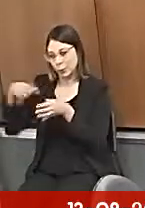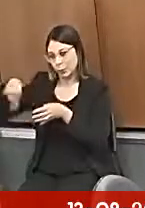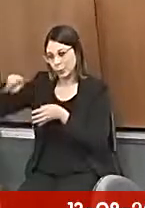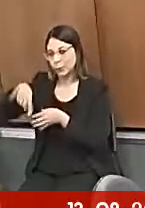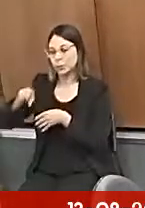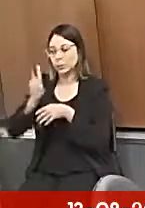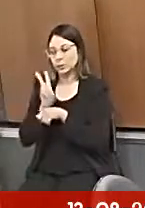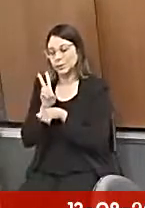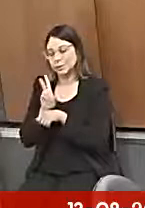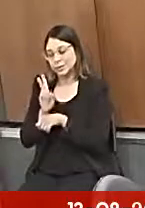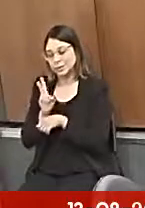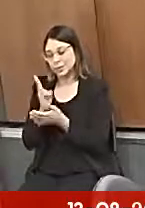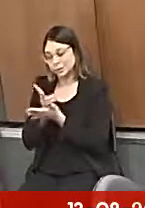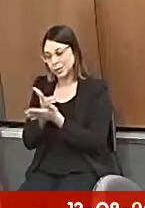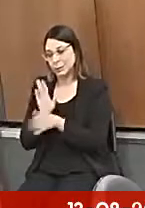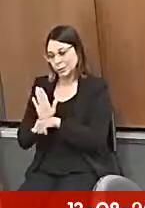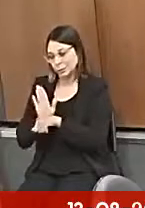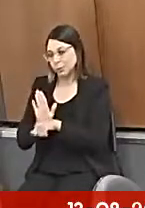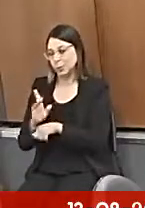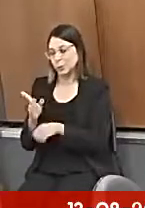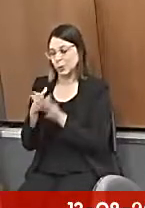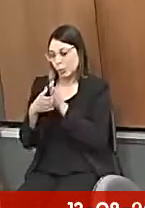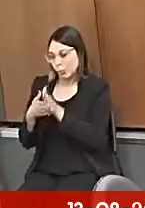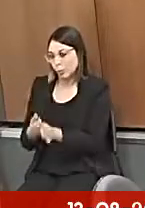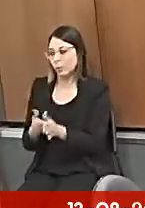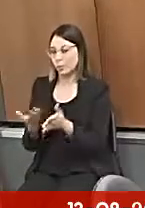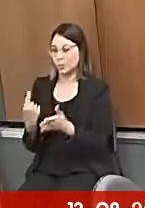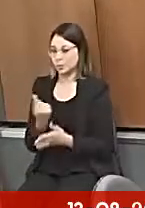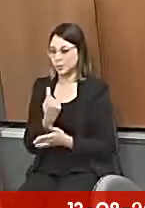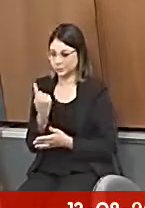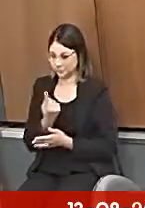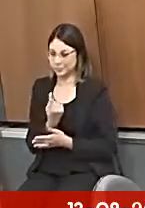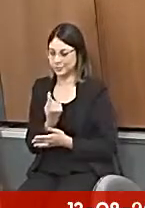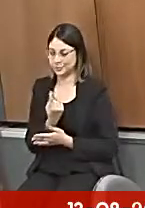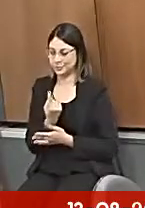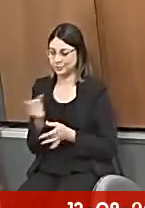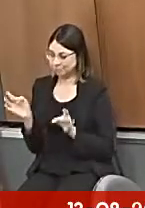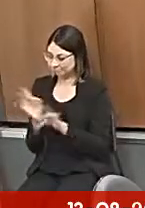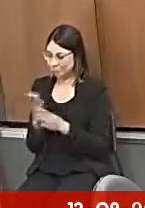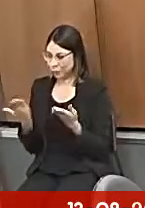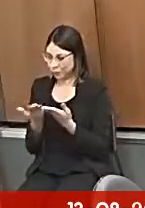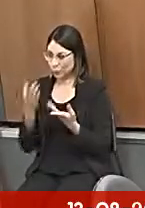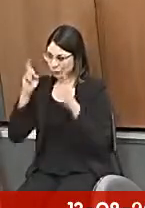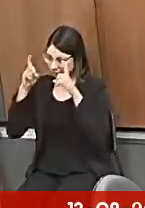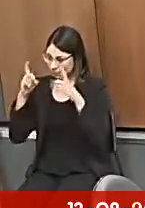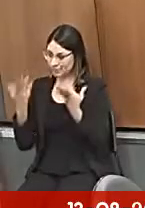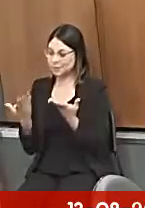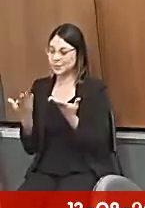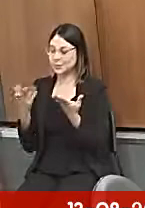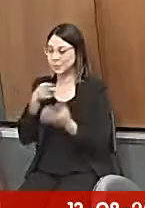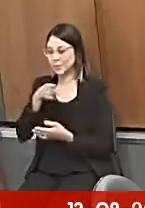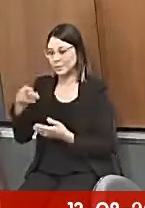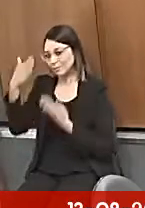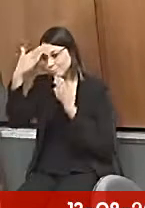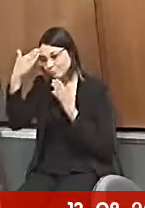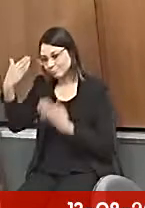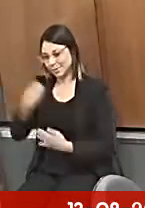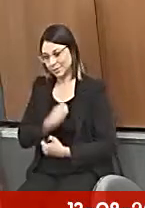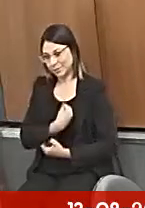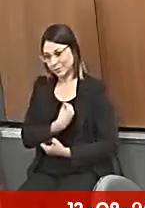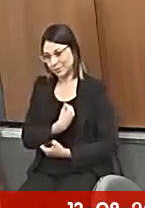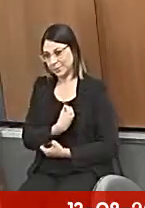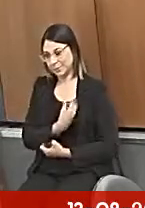sempre disponível nos acompanhando aqui como a estria e cumpriu a finalidade da reunião a presidência agradece a presença